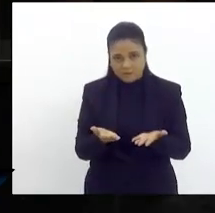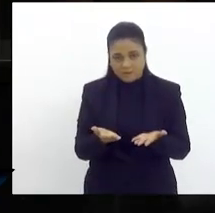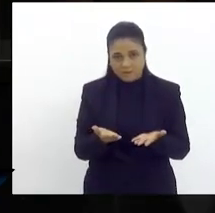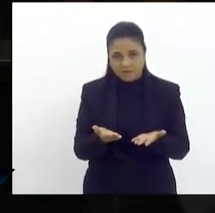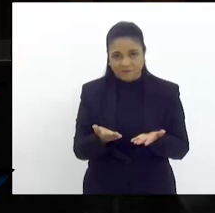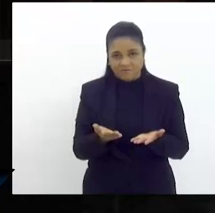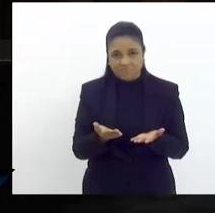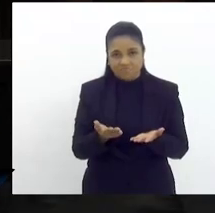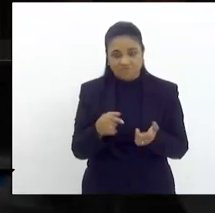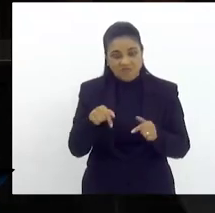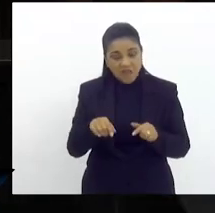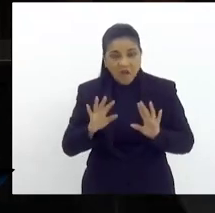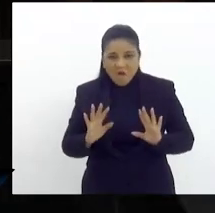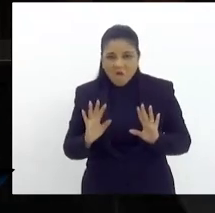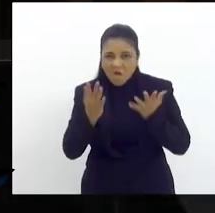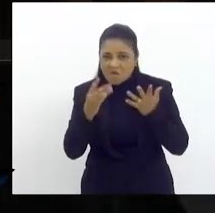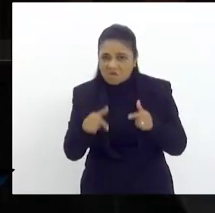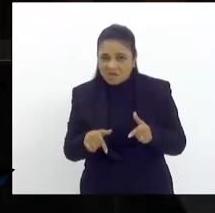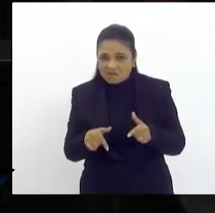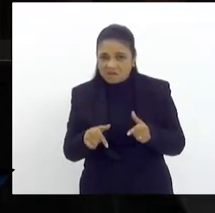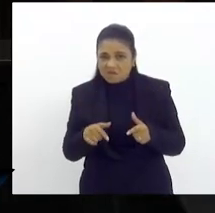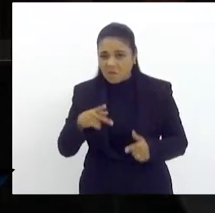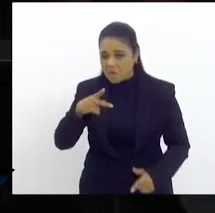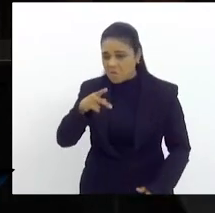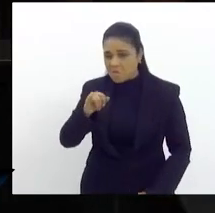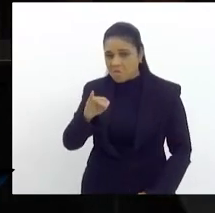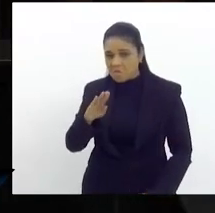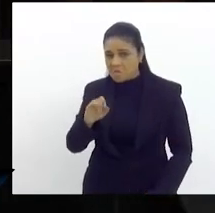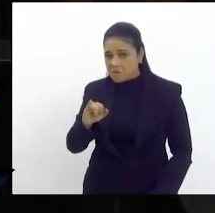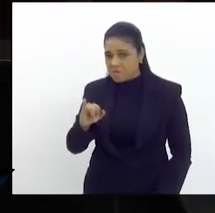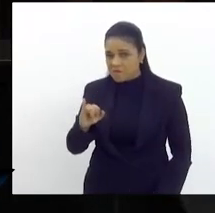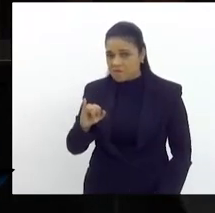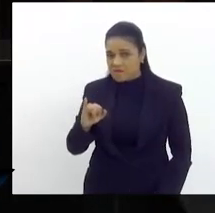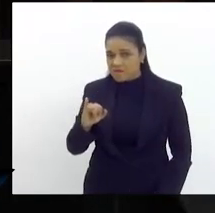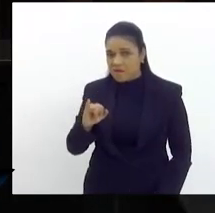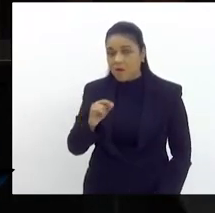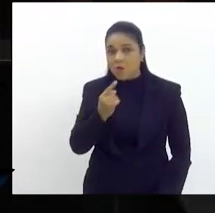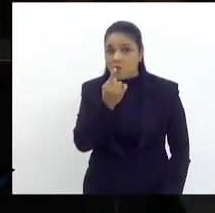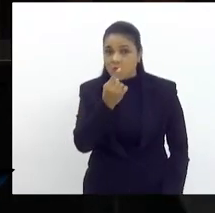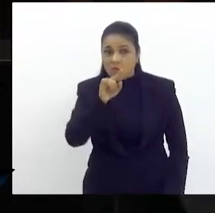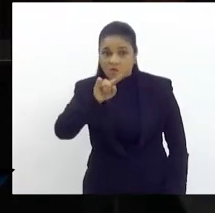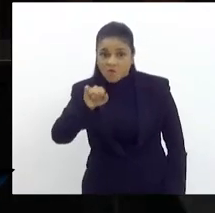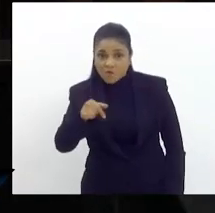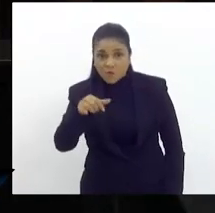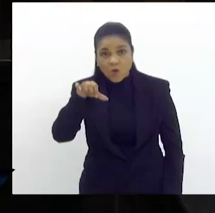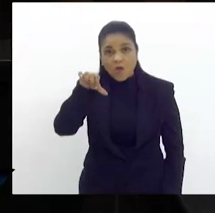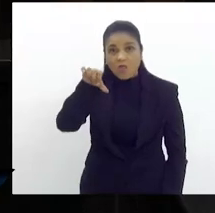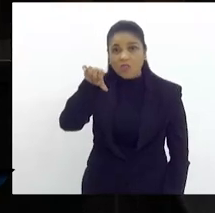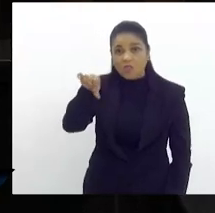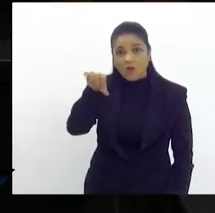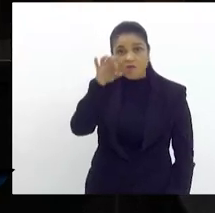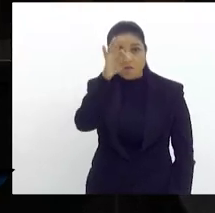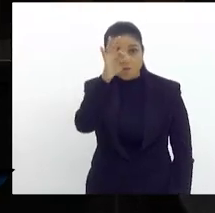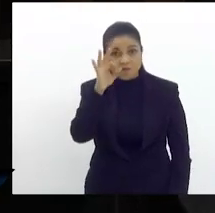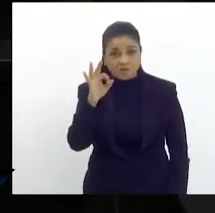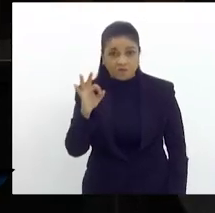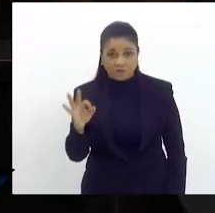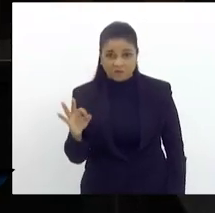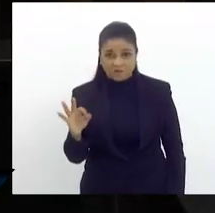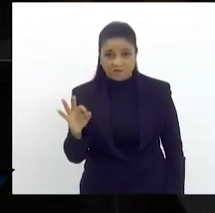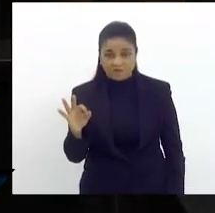essa comemoração porque o PIB chegou a 1,9 pontos percentuais